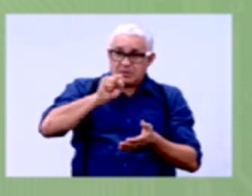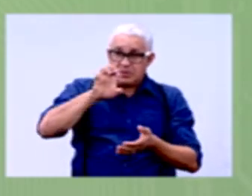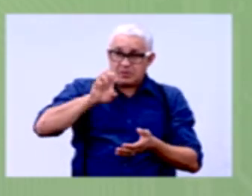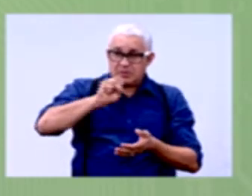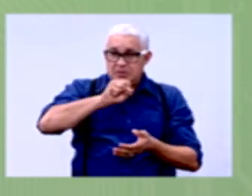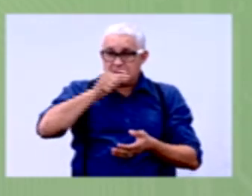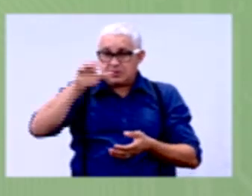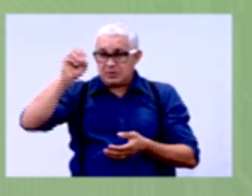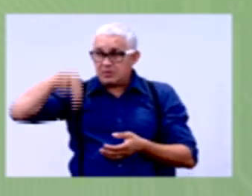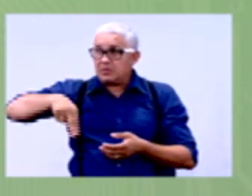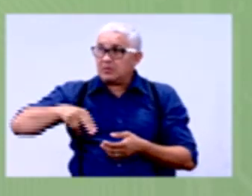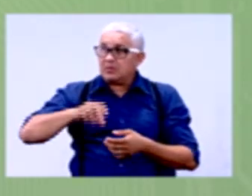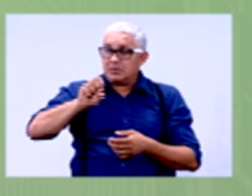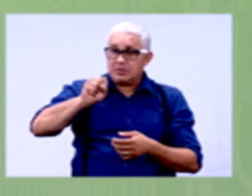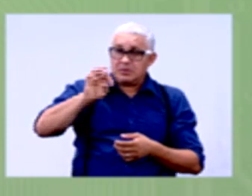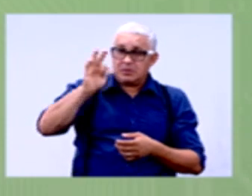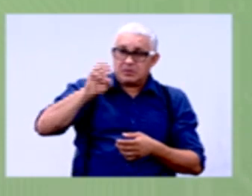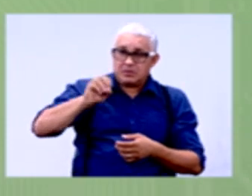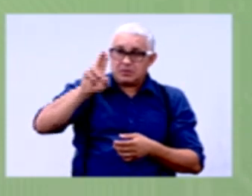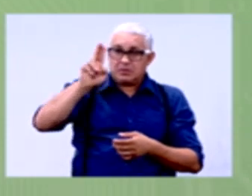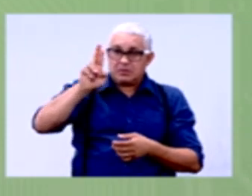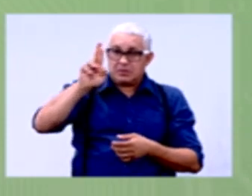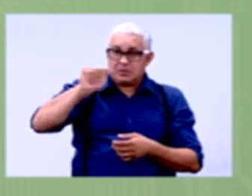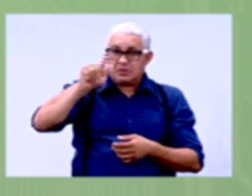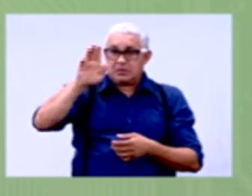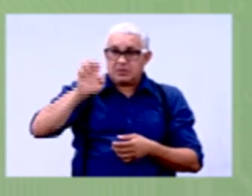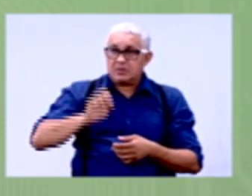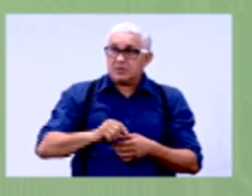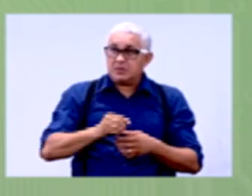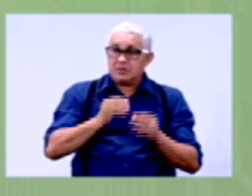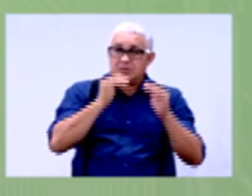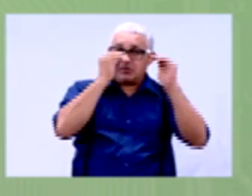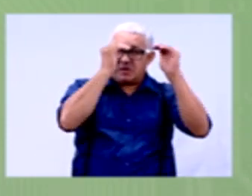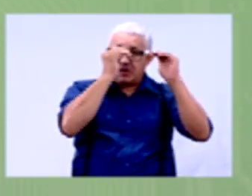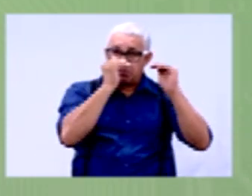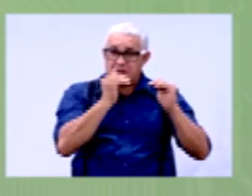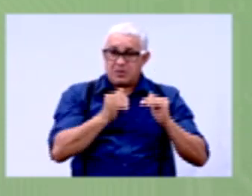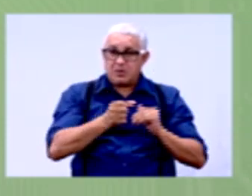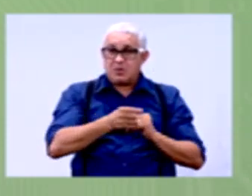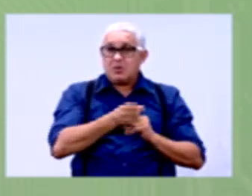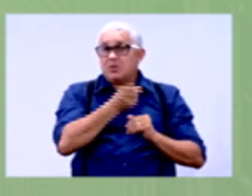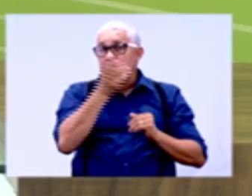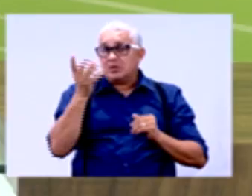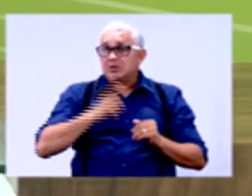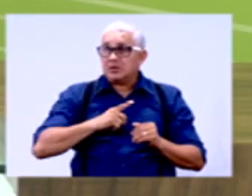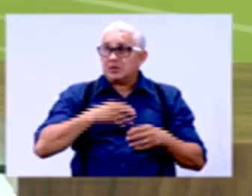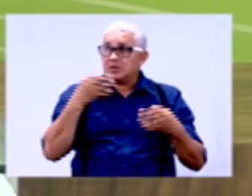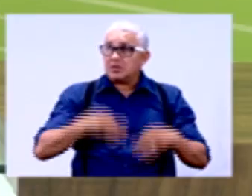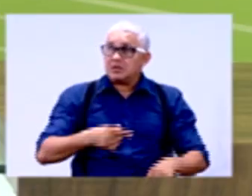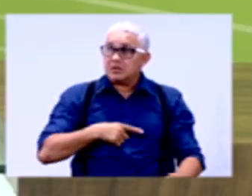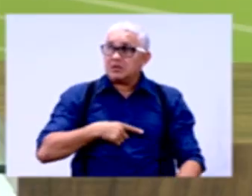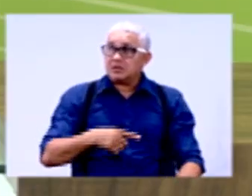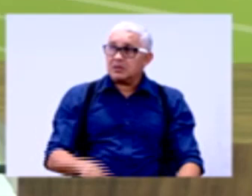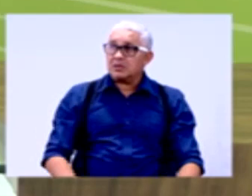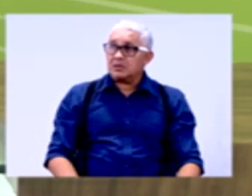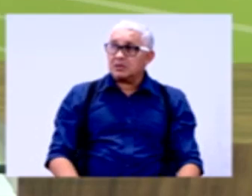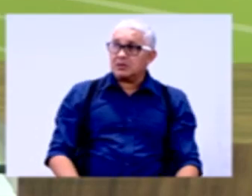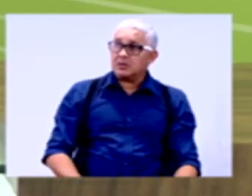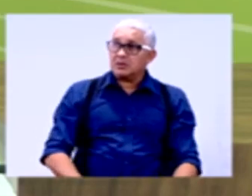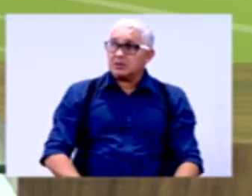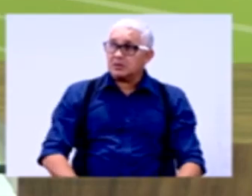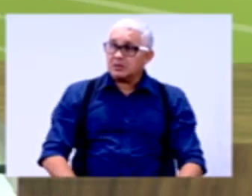Storage, qual das opções abaixo está correta, né? Aí tem as opções que foram colocadas. Bom, pessoal, nós temos